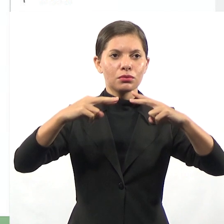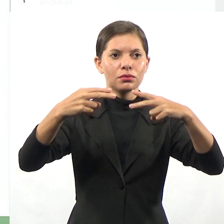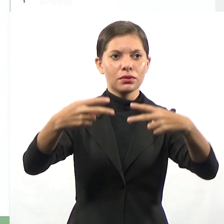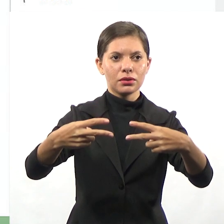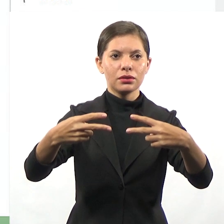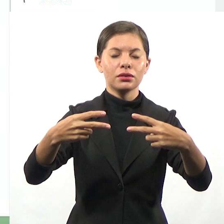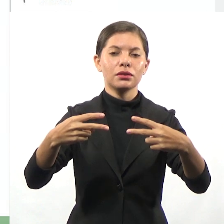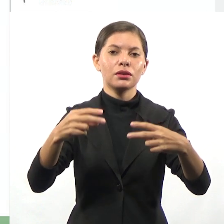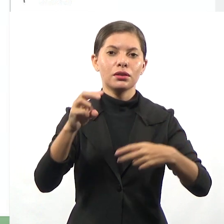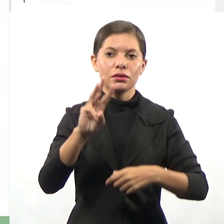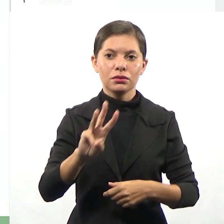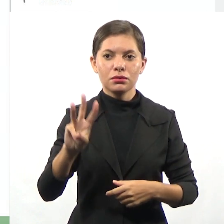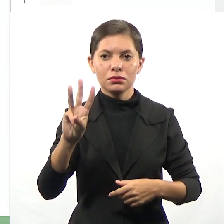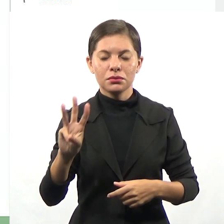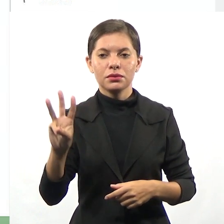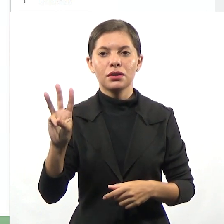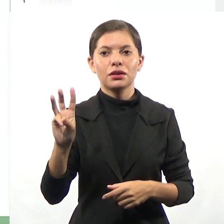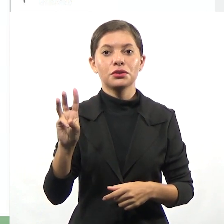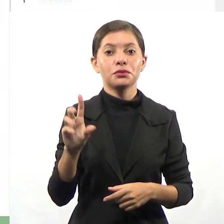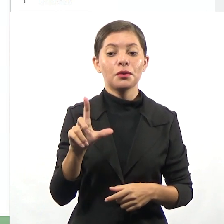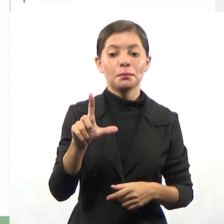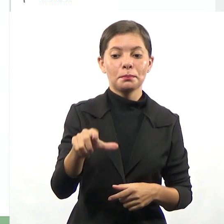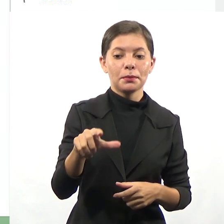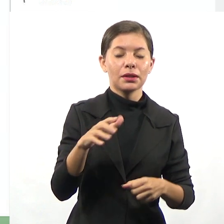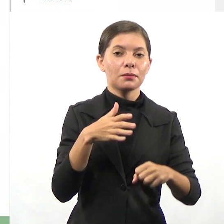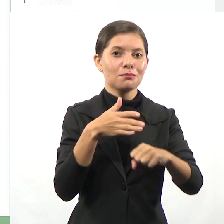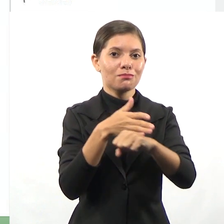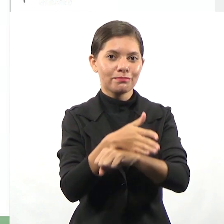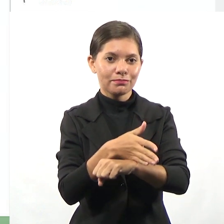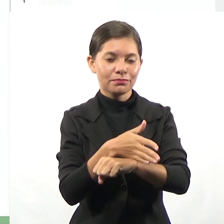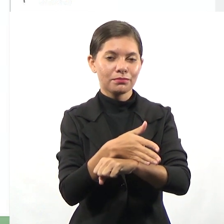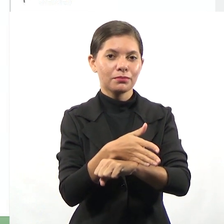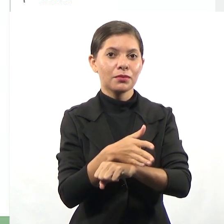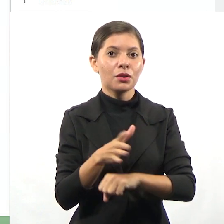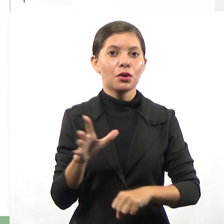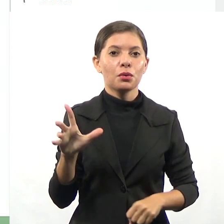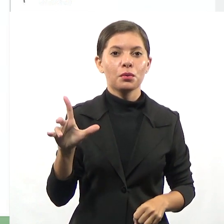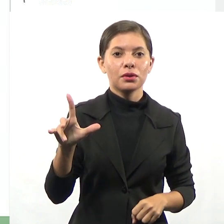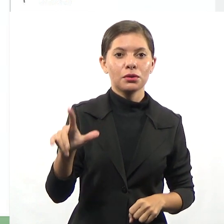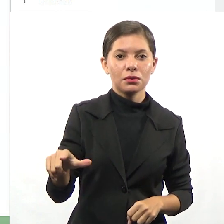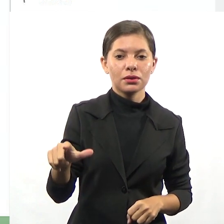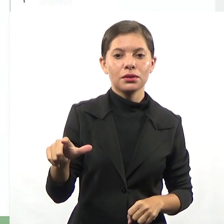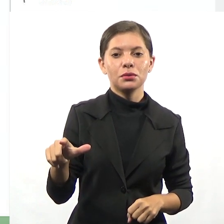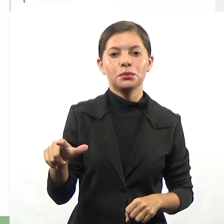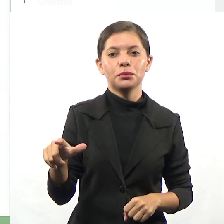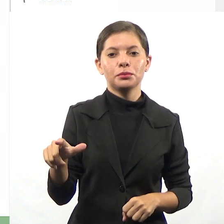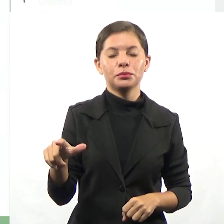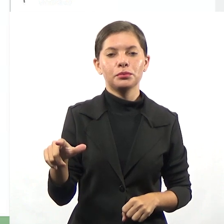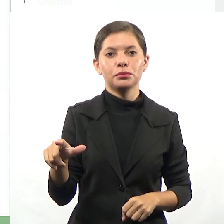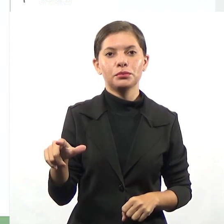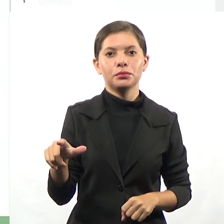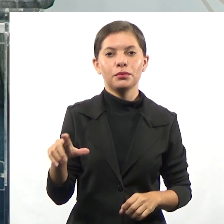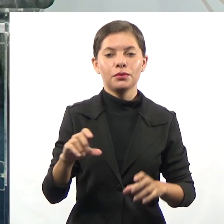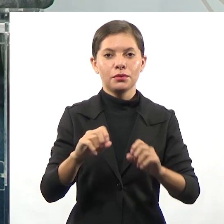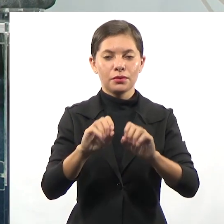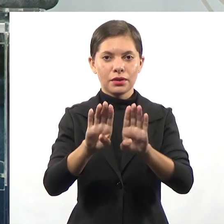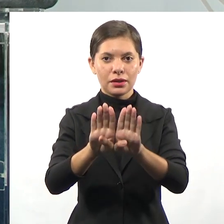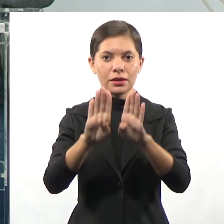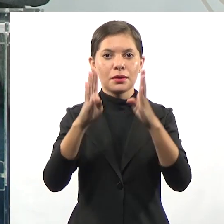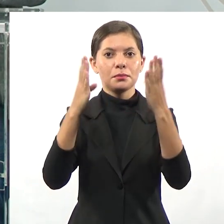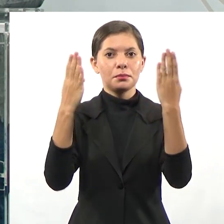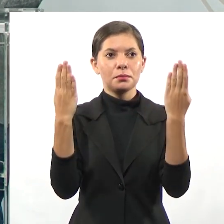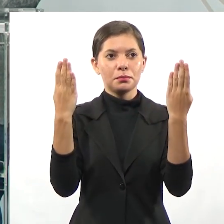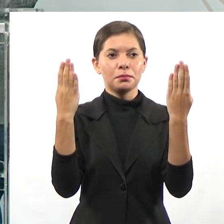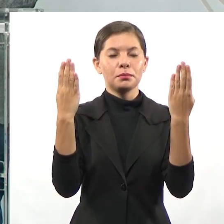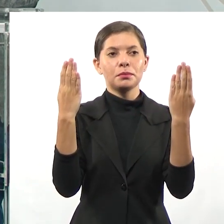clico no botão Acesso, ele já vai abrir um campo de busca para a gente realizar buscas nessa base de conteúdos. Ele já tem